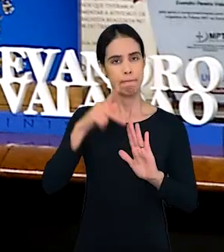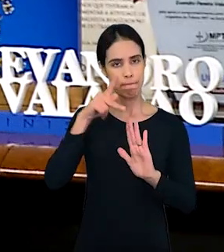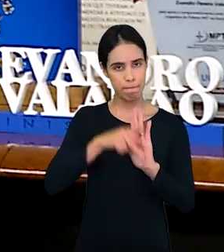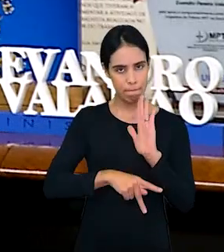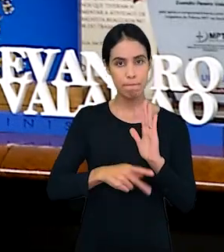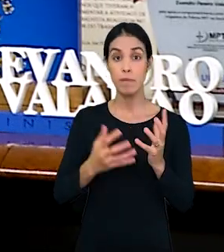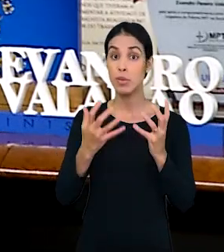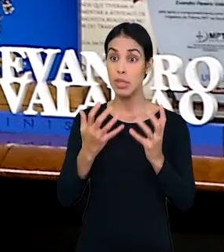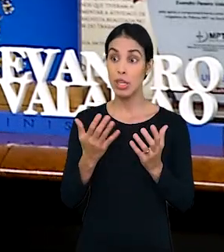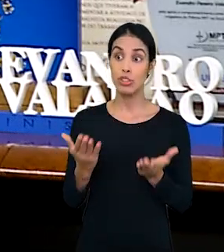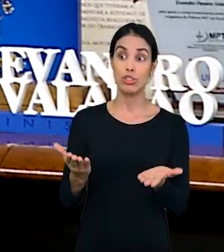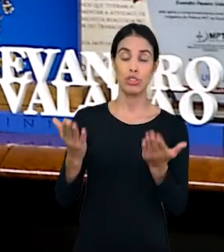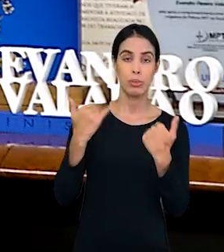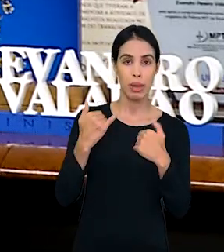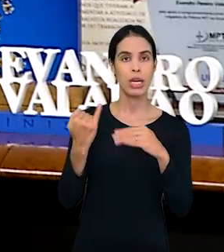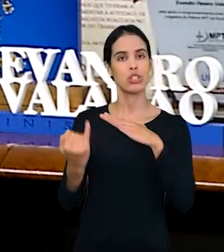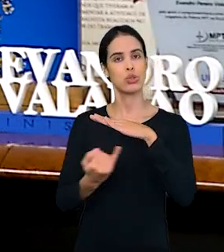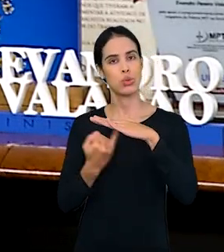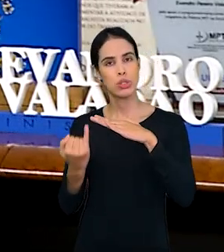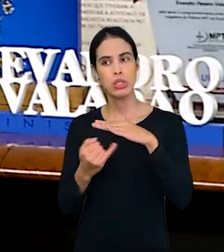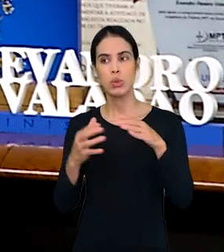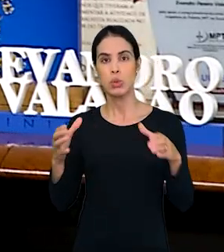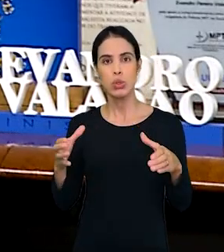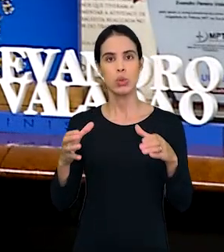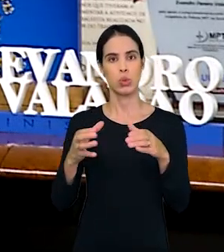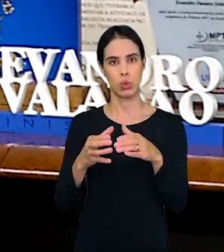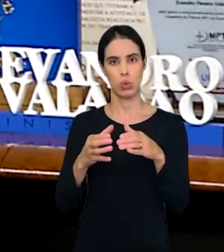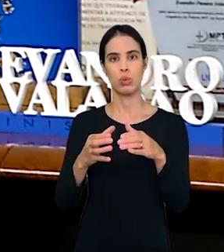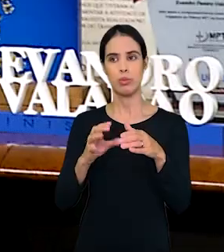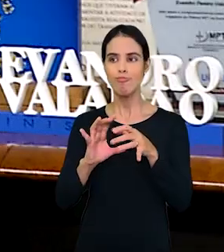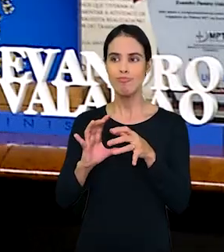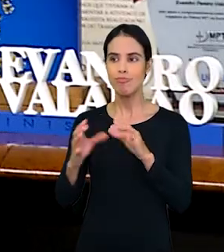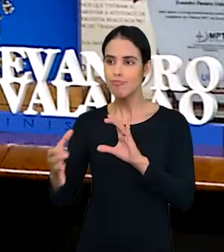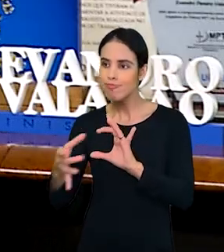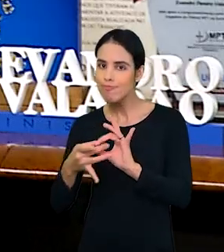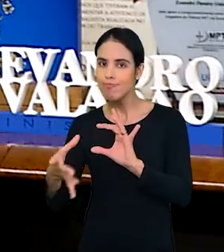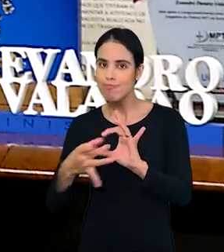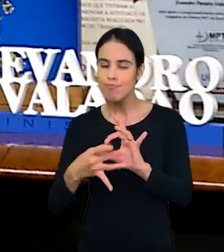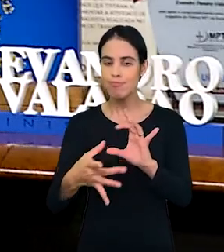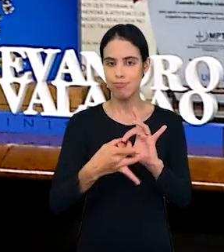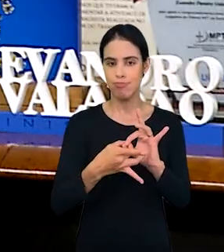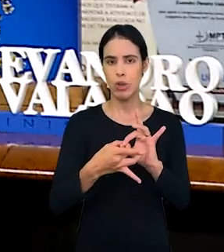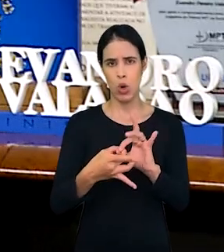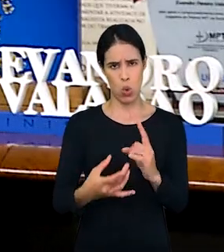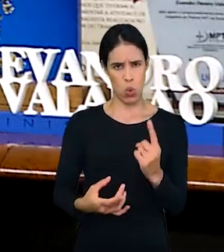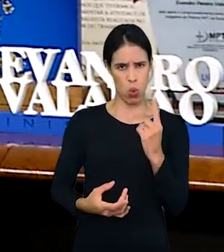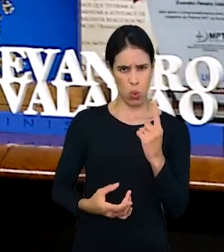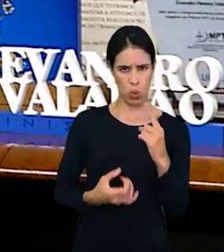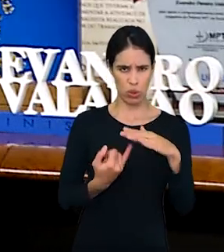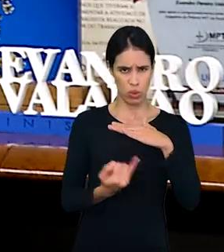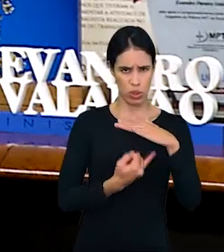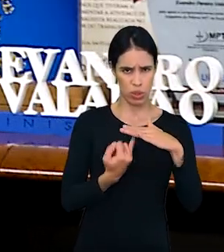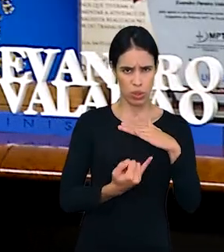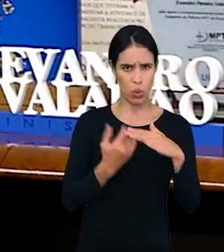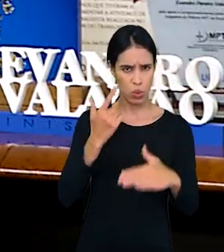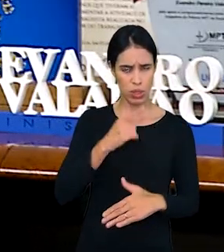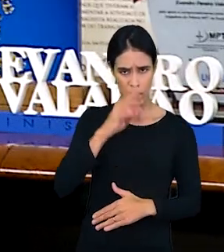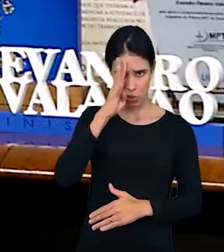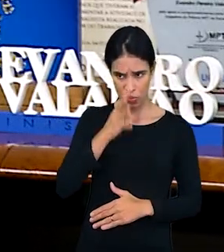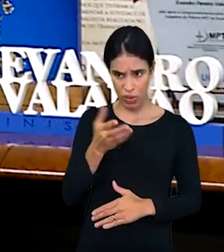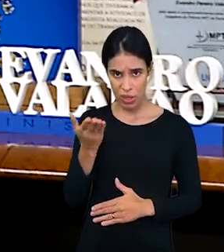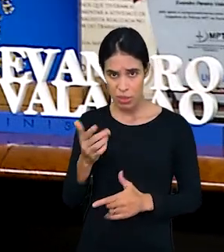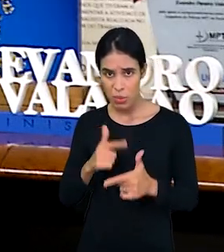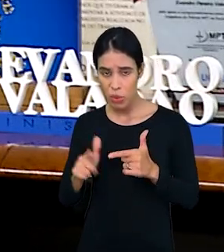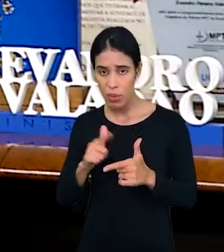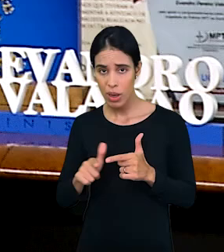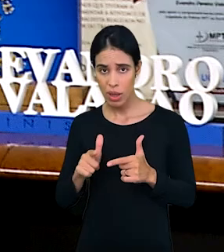trabalhar com outras entidades. Esse é um problema que não será resolvido por uma única entidade, não será